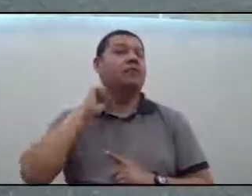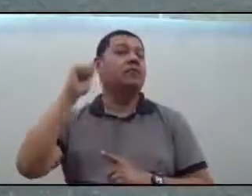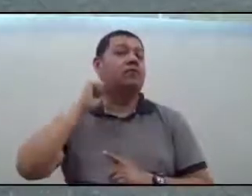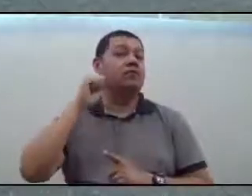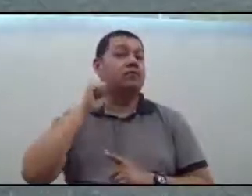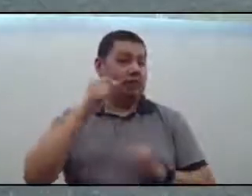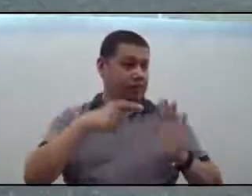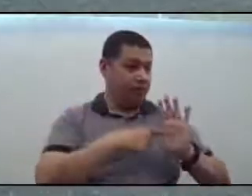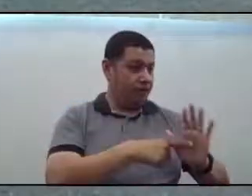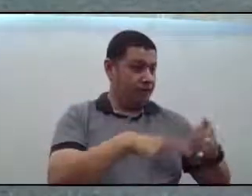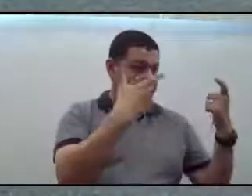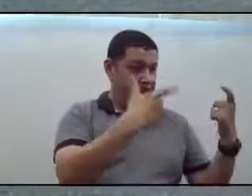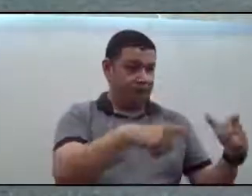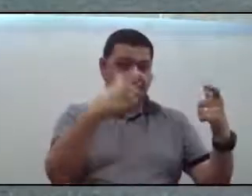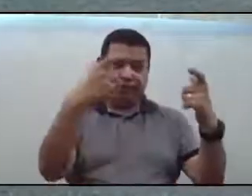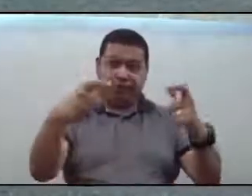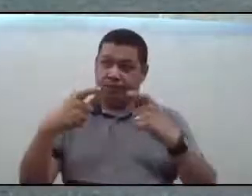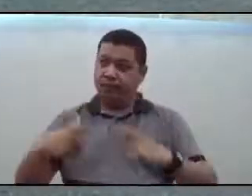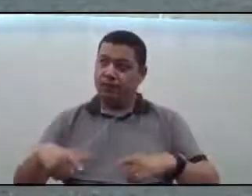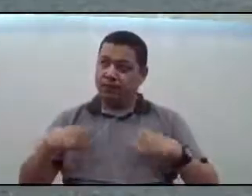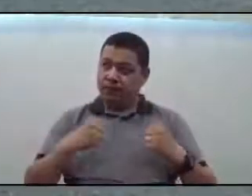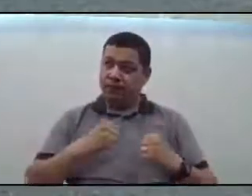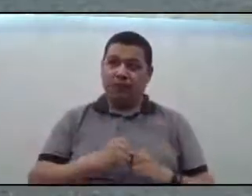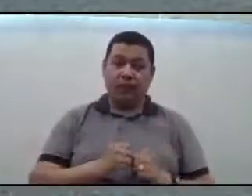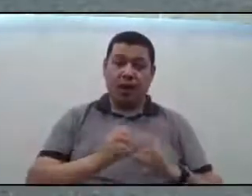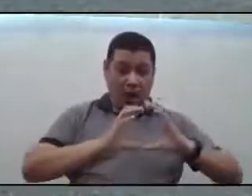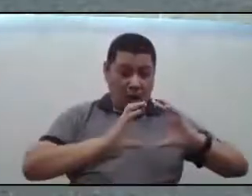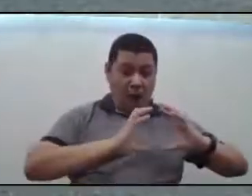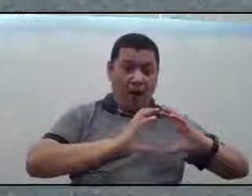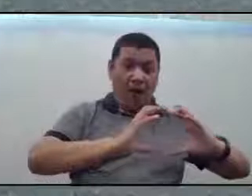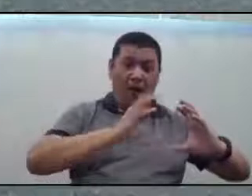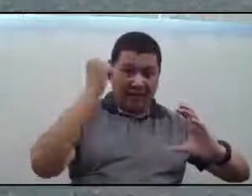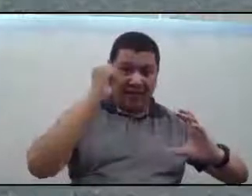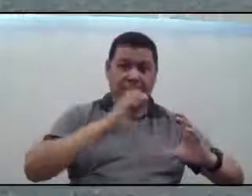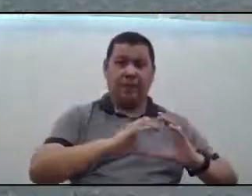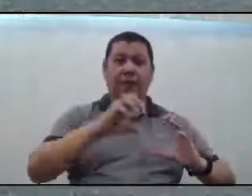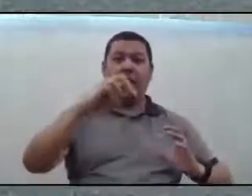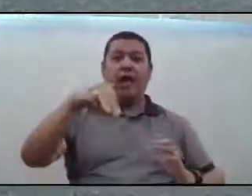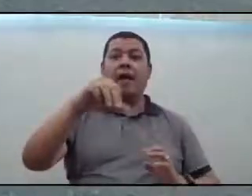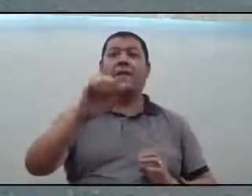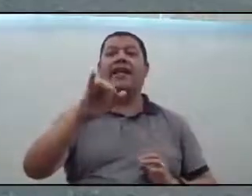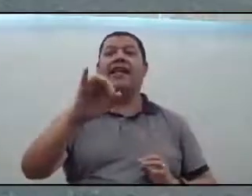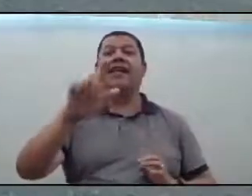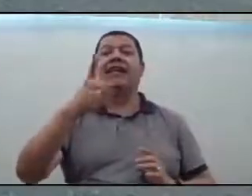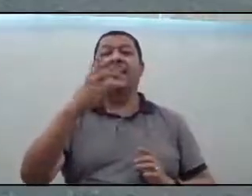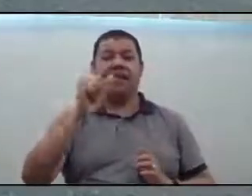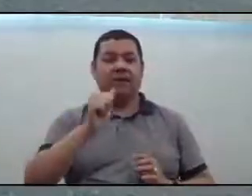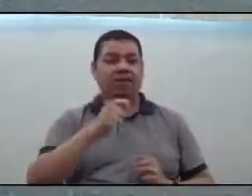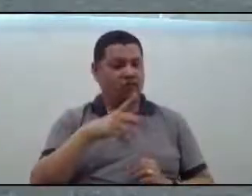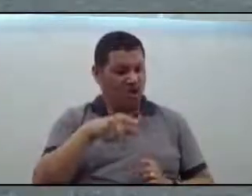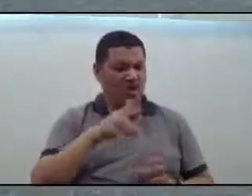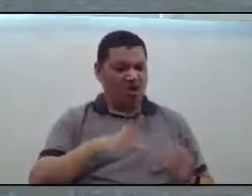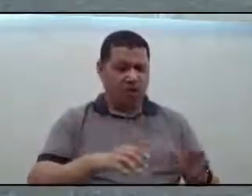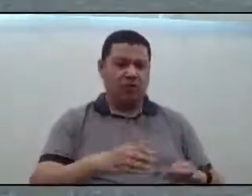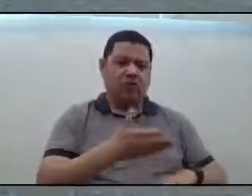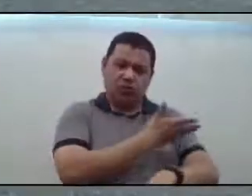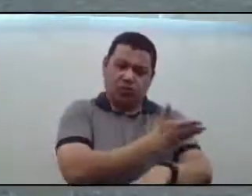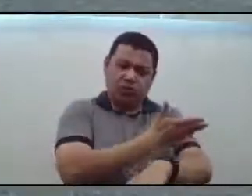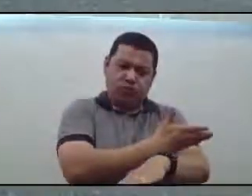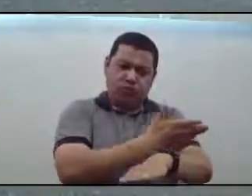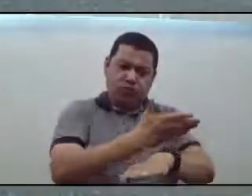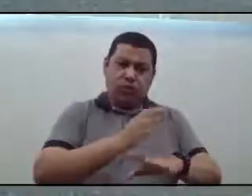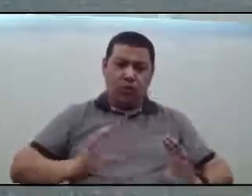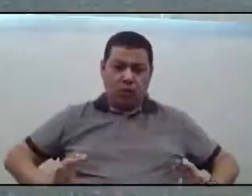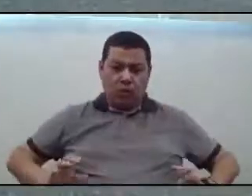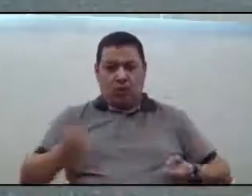que nós teríamos que colocarmos umas manilhas em algumas travessias. Foi lá feito um trabalho bonito, patrulhou, fez um